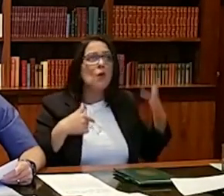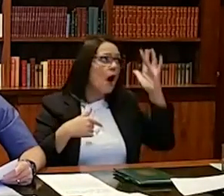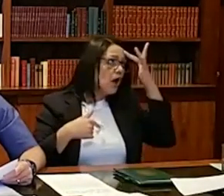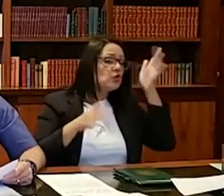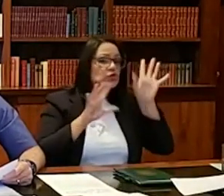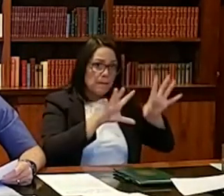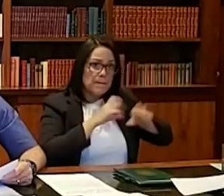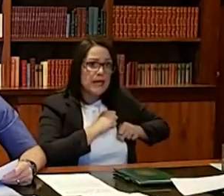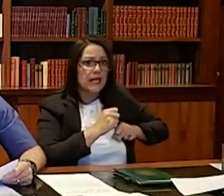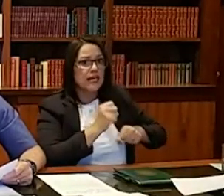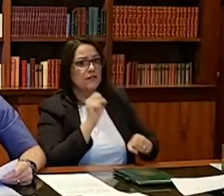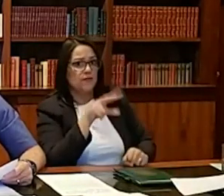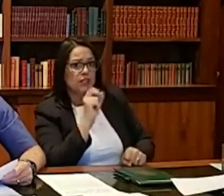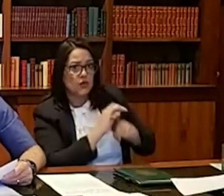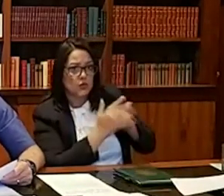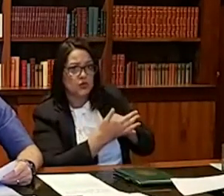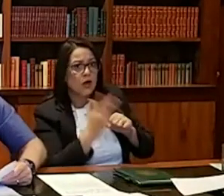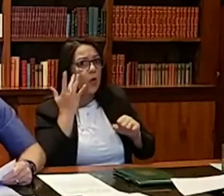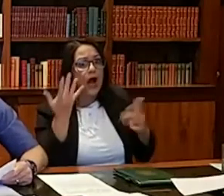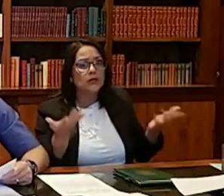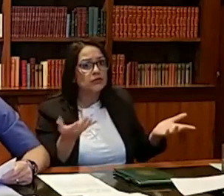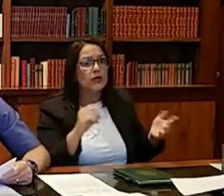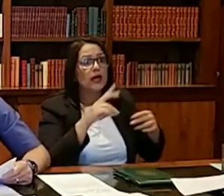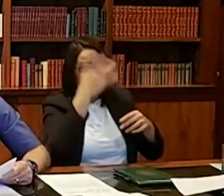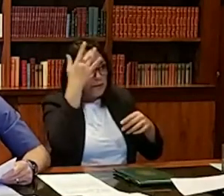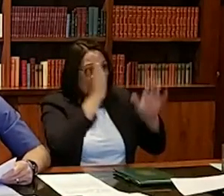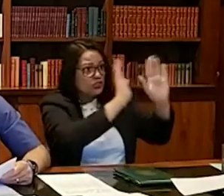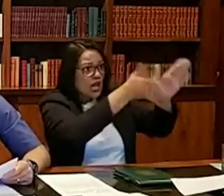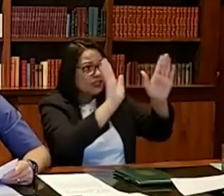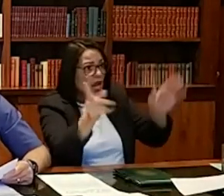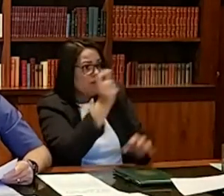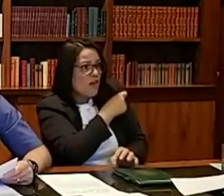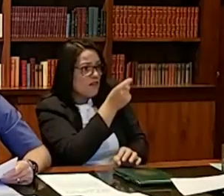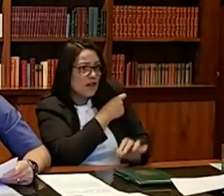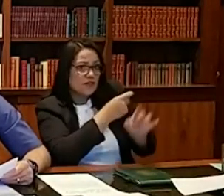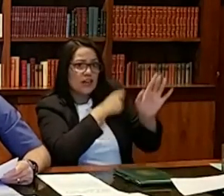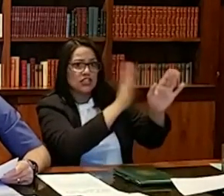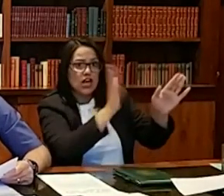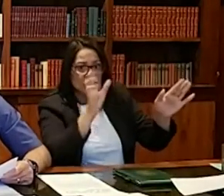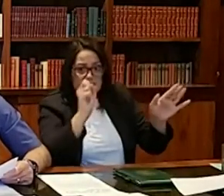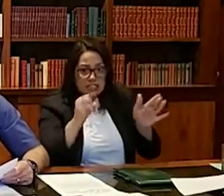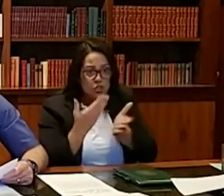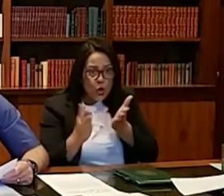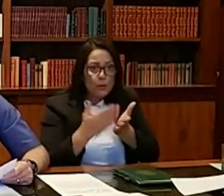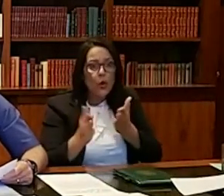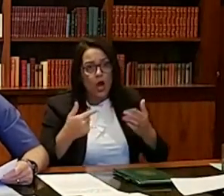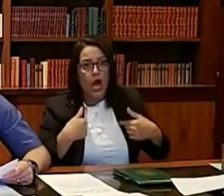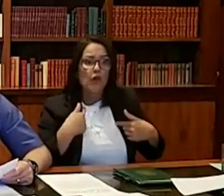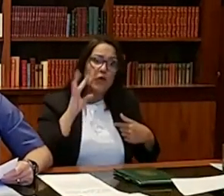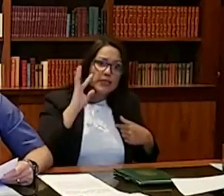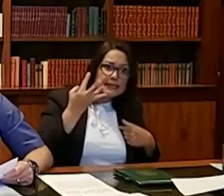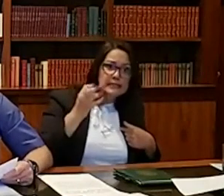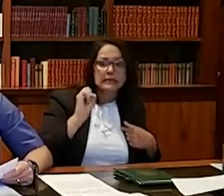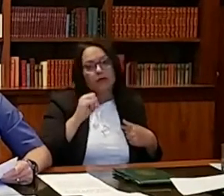deles, inclusive, que já haviam sido apontados pela CPI da pandemia. São crimes como o perigo para a vida ou saúde, infração de